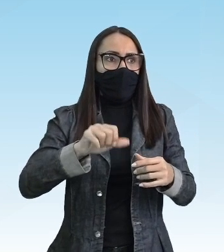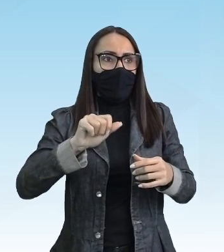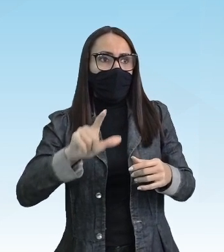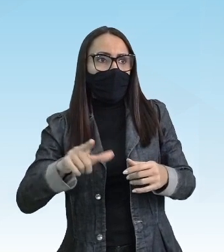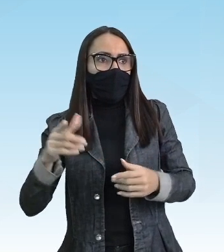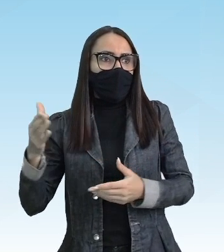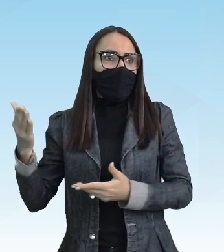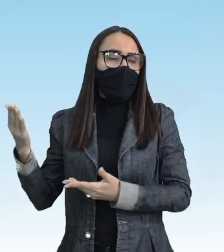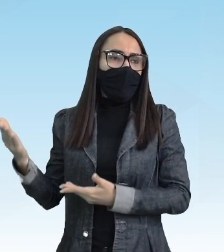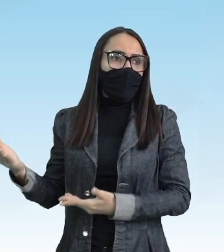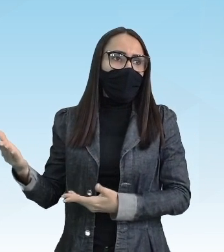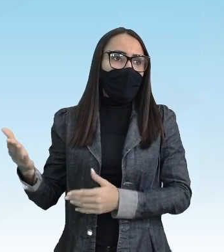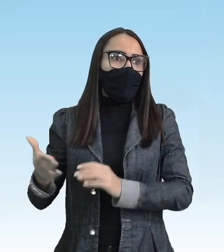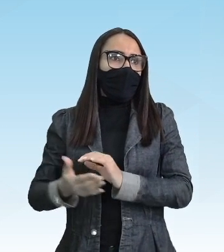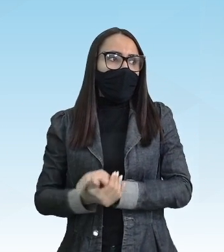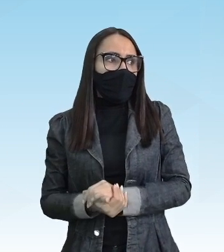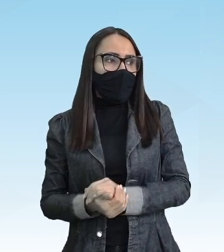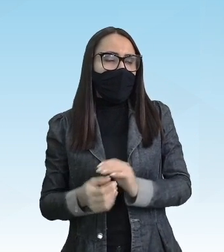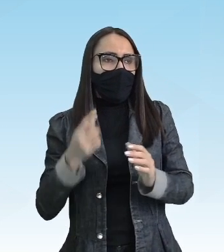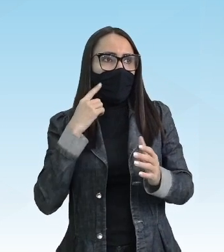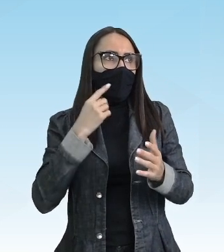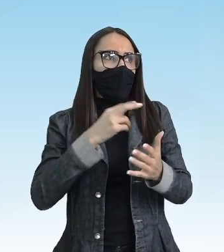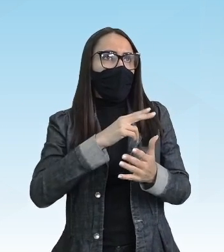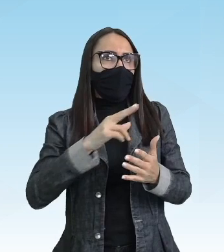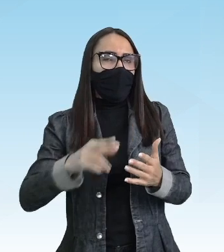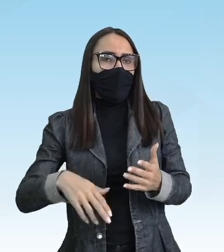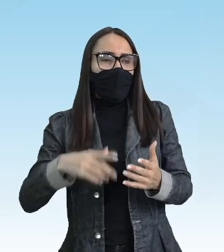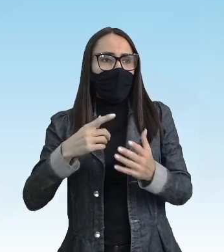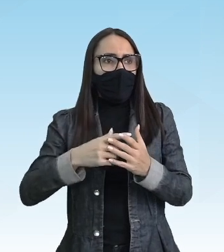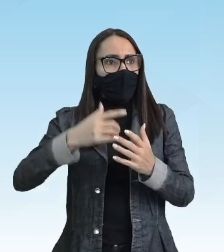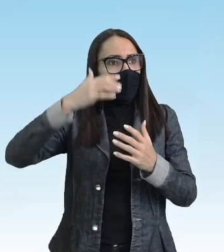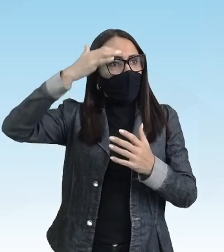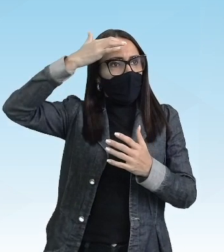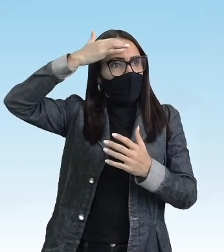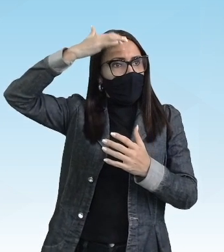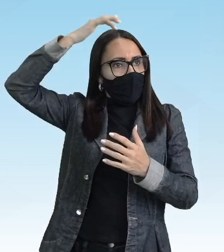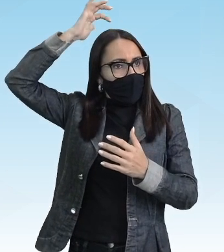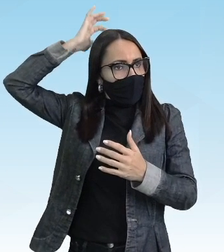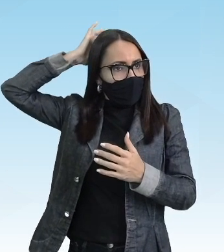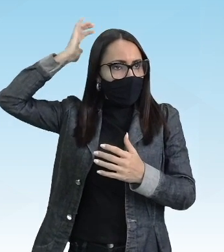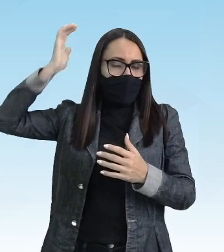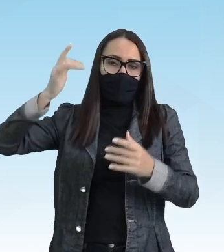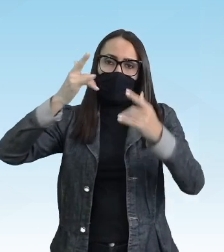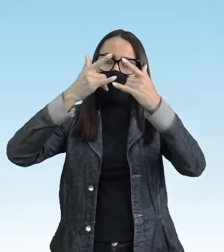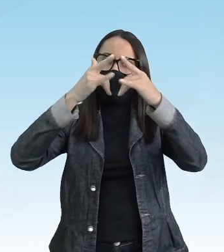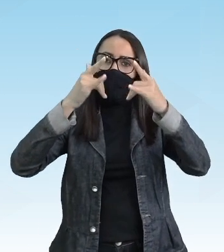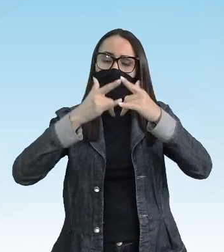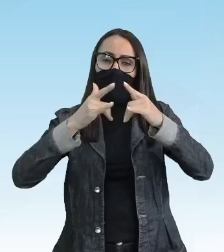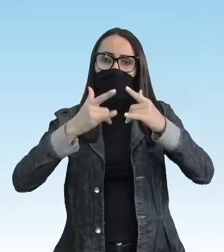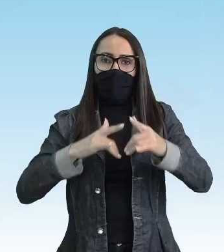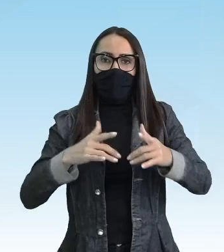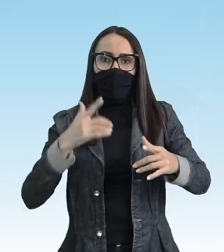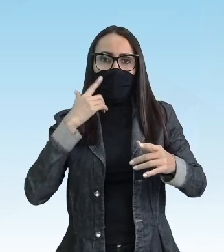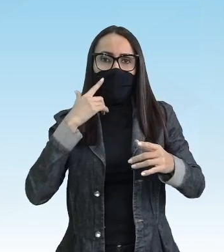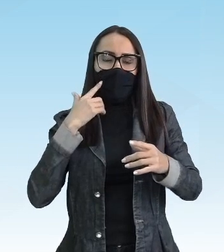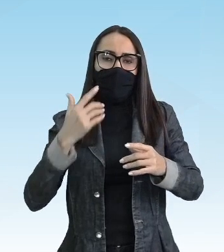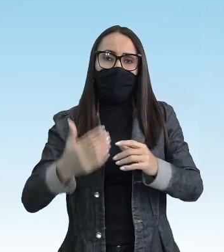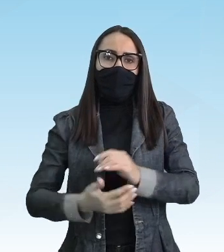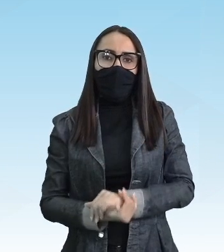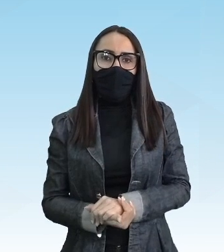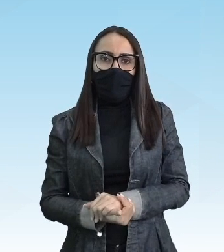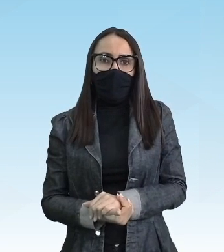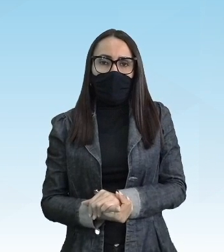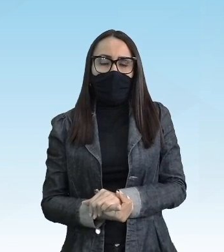ele vai ser constituído pelo crânio, vértebras, costelas e também os externos.